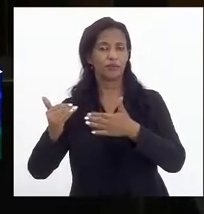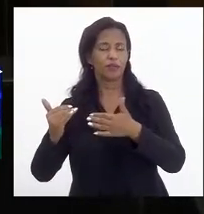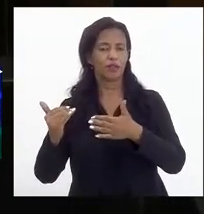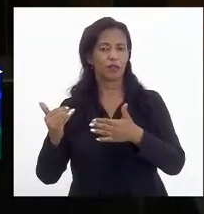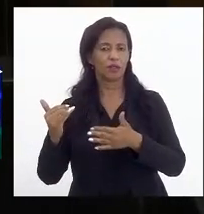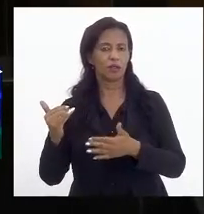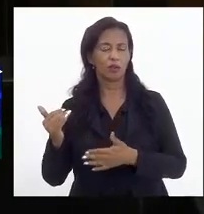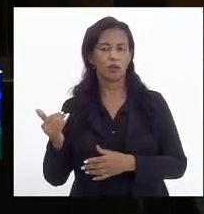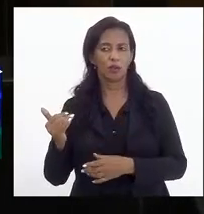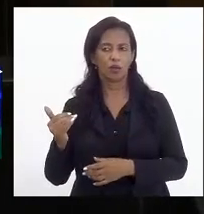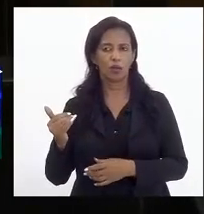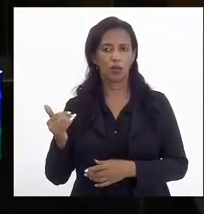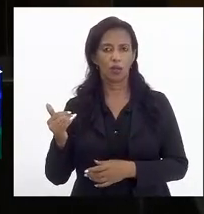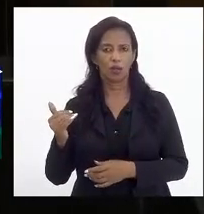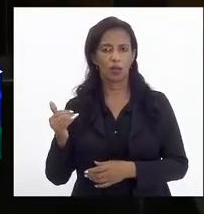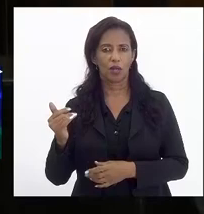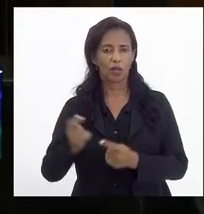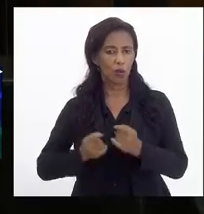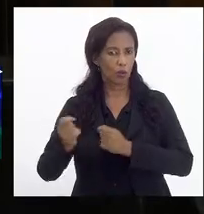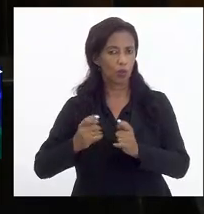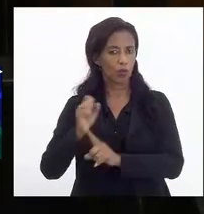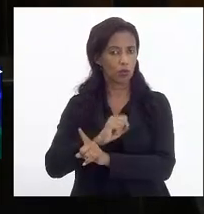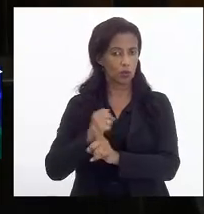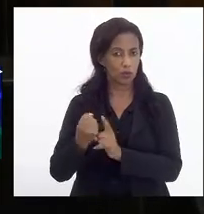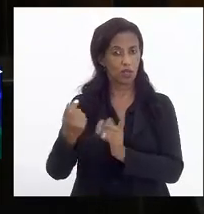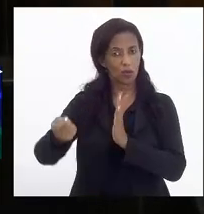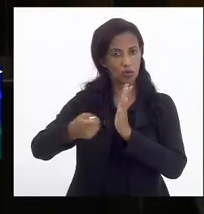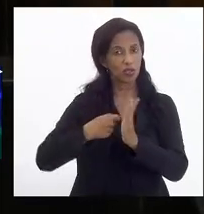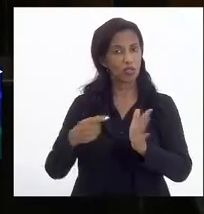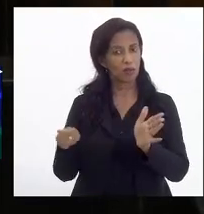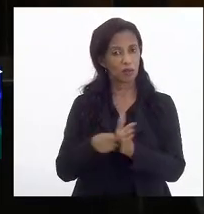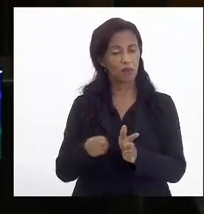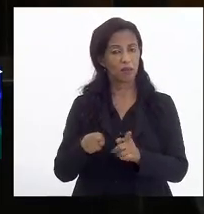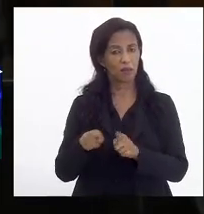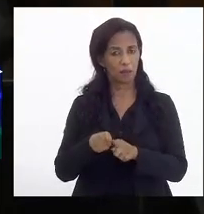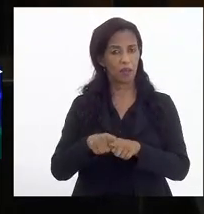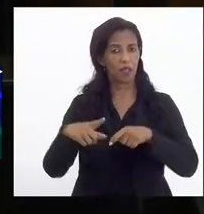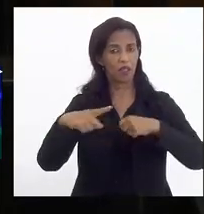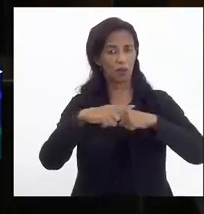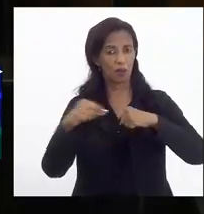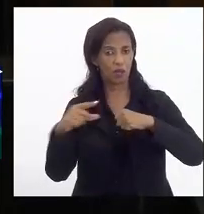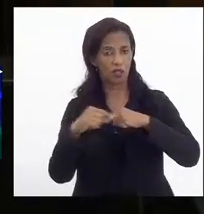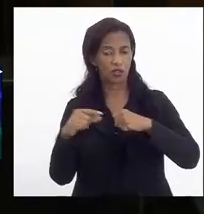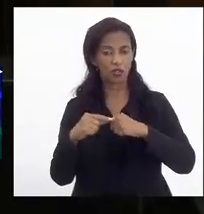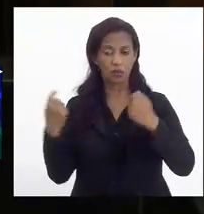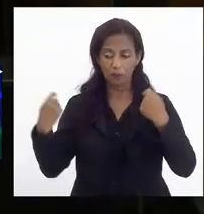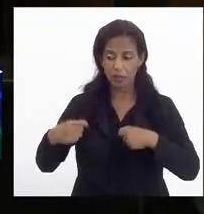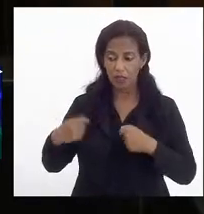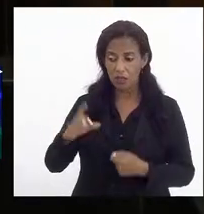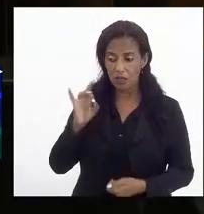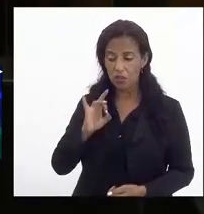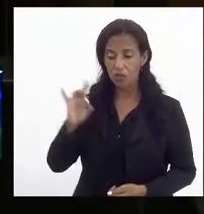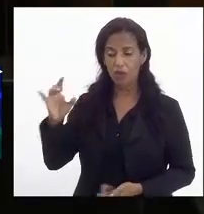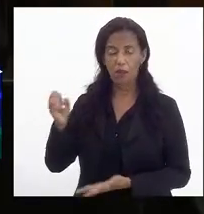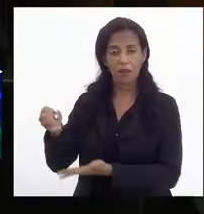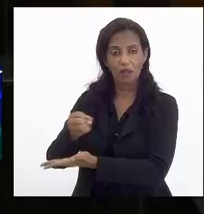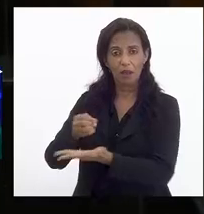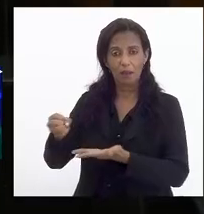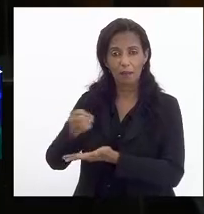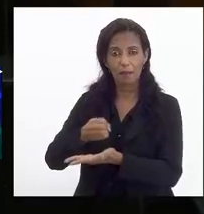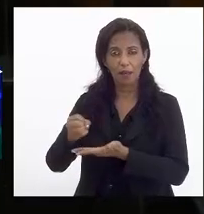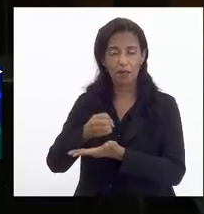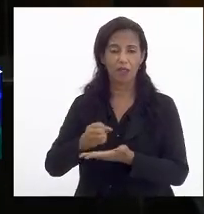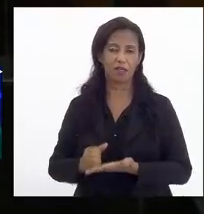é pelo qual nós procuramos de produção descrevemos até um artigo junto sobre ele depende fundamentalmente da base